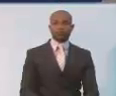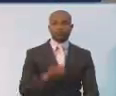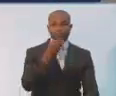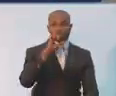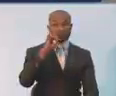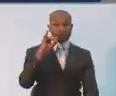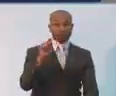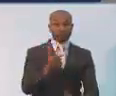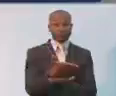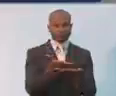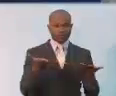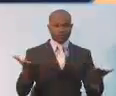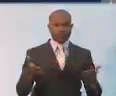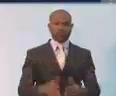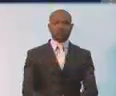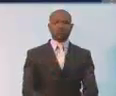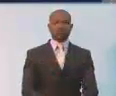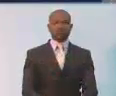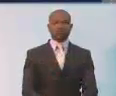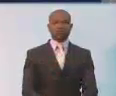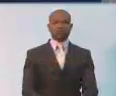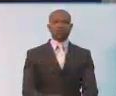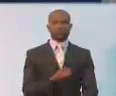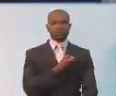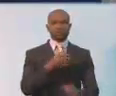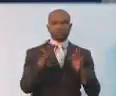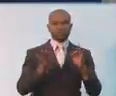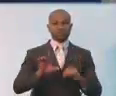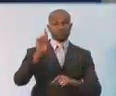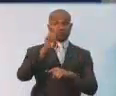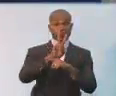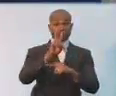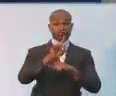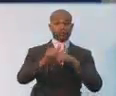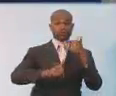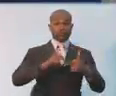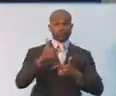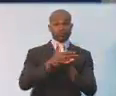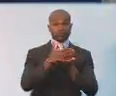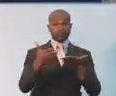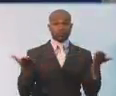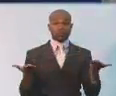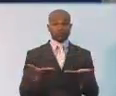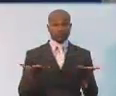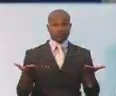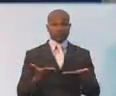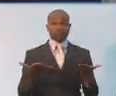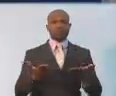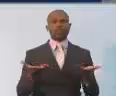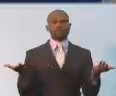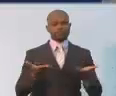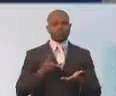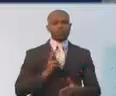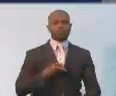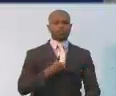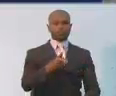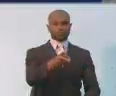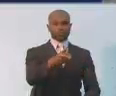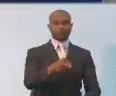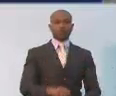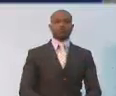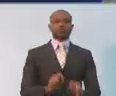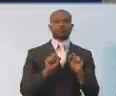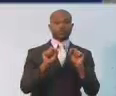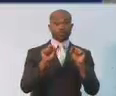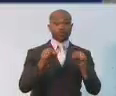Bom dia a todos. A número legal sobre a proteção de Deus, iniciamos o nosso trabalho. Daremos prosseguimento